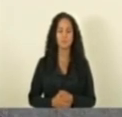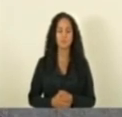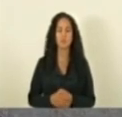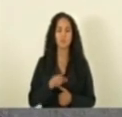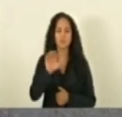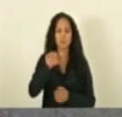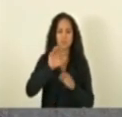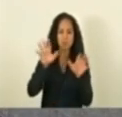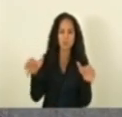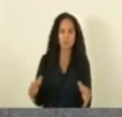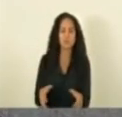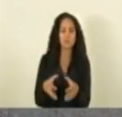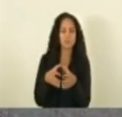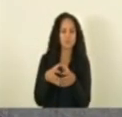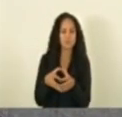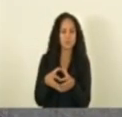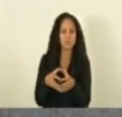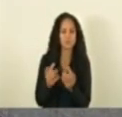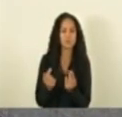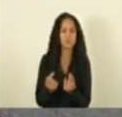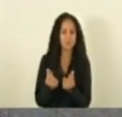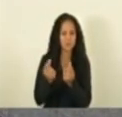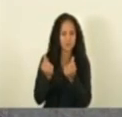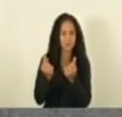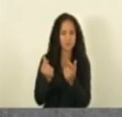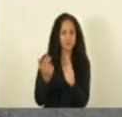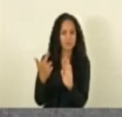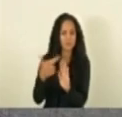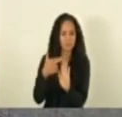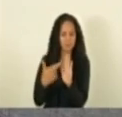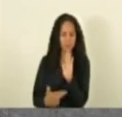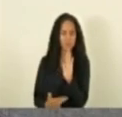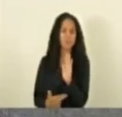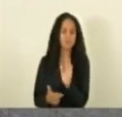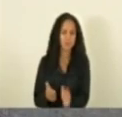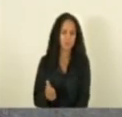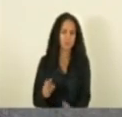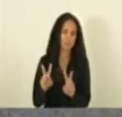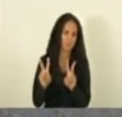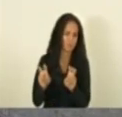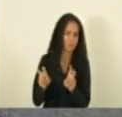Convoco a Comissão de Finanças para relatar a matéria.